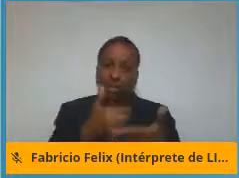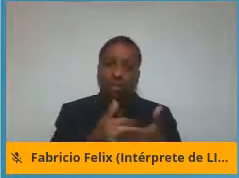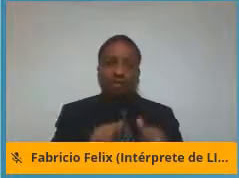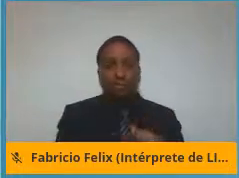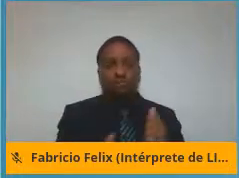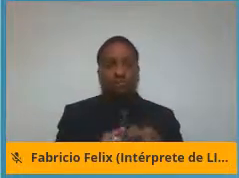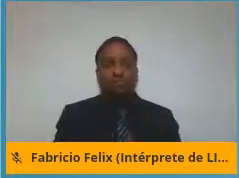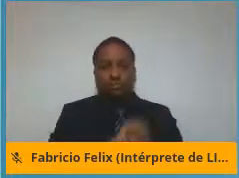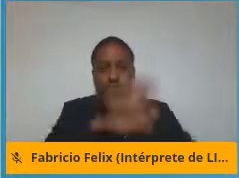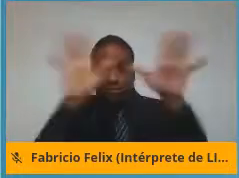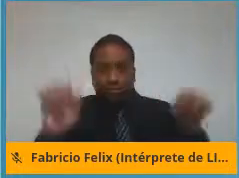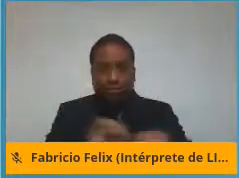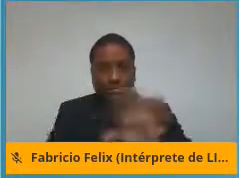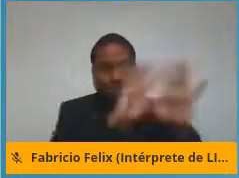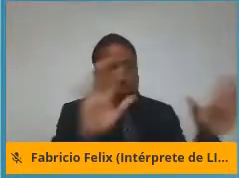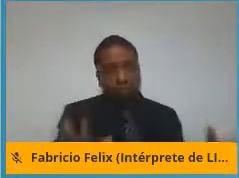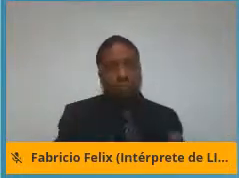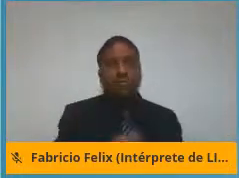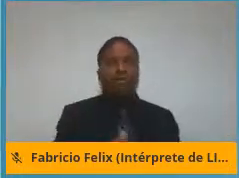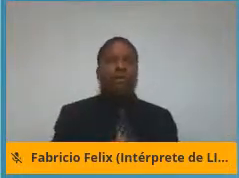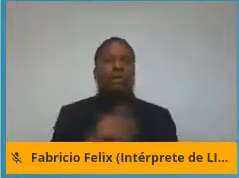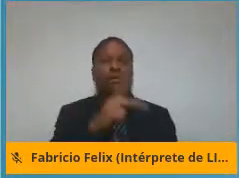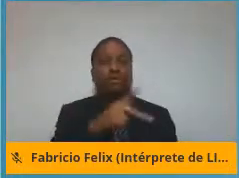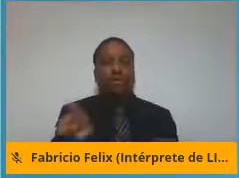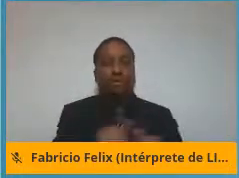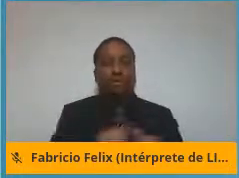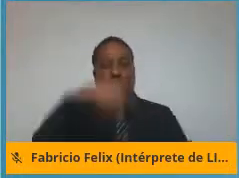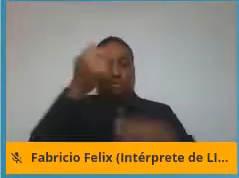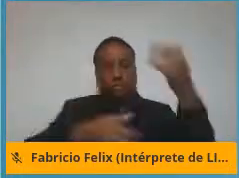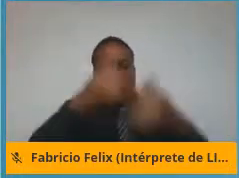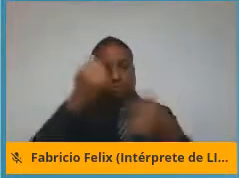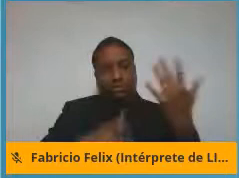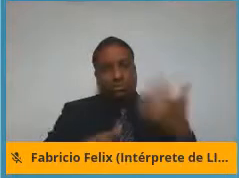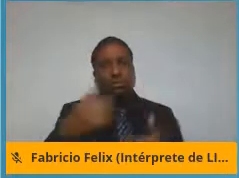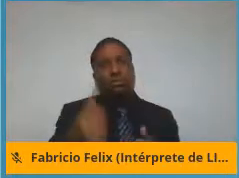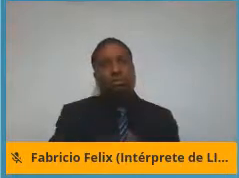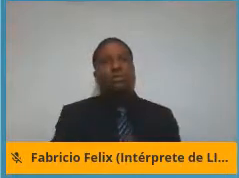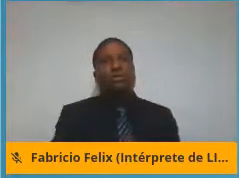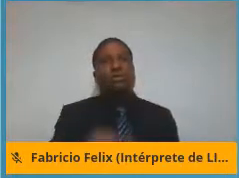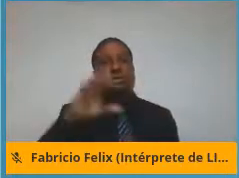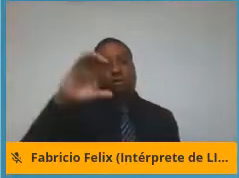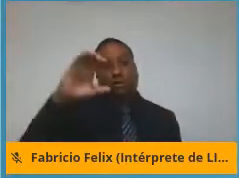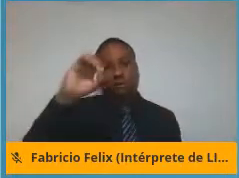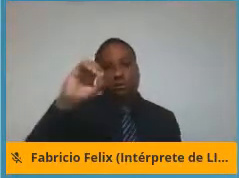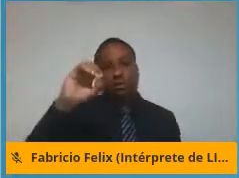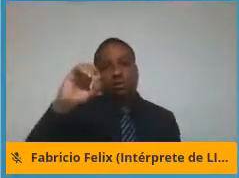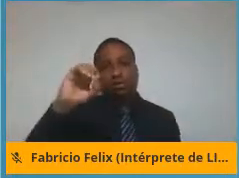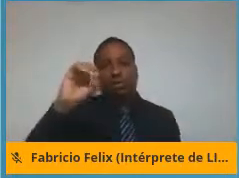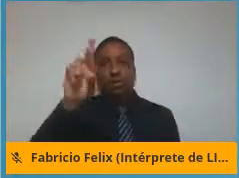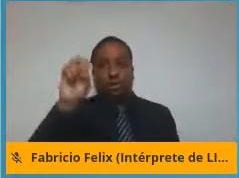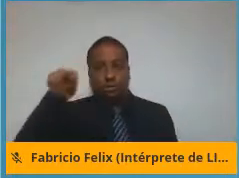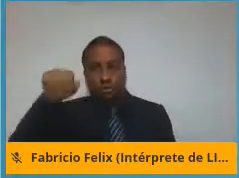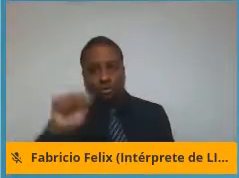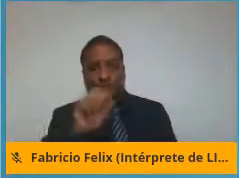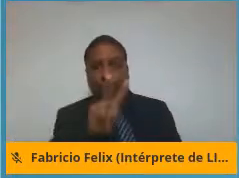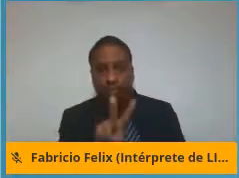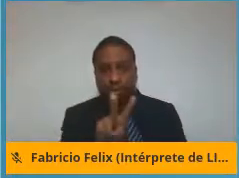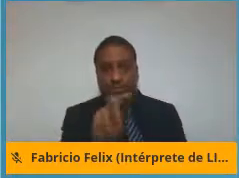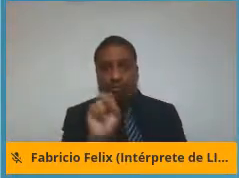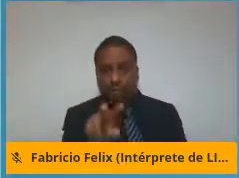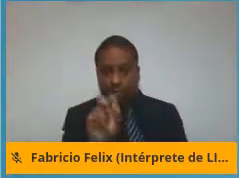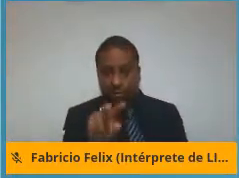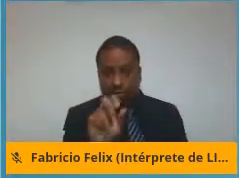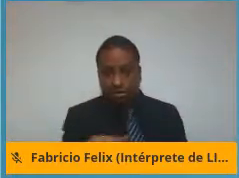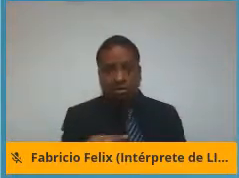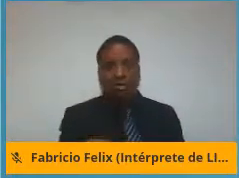aí. O professor também falou sobre a questão do coronavírus, né, da sigla, o CO vem de corona, o V de vírus, né, de virus,